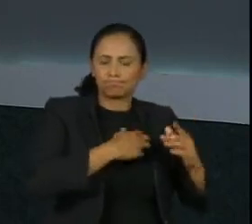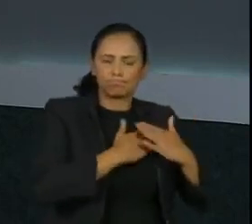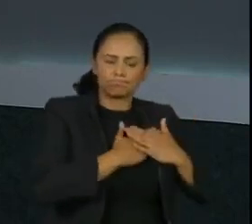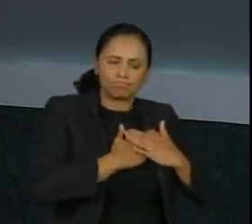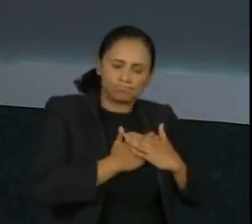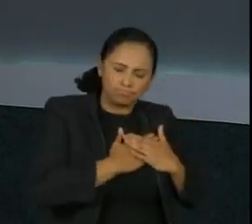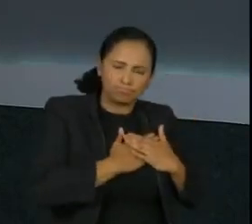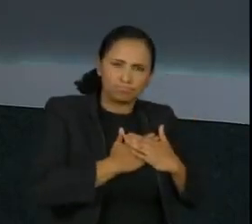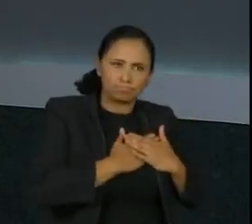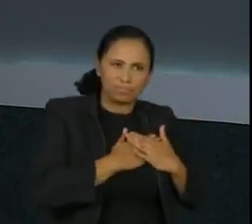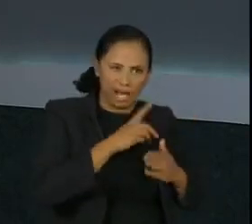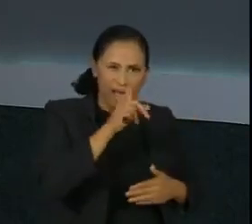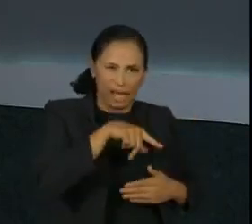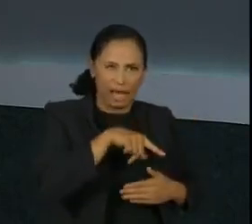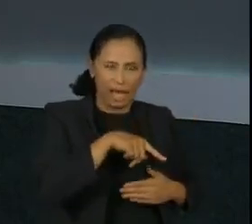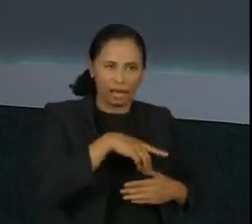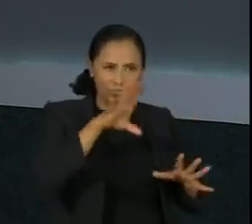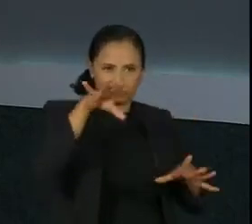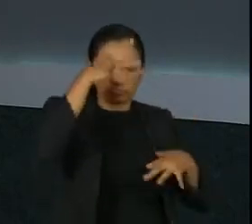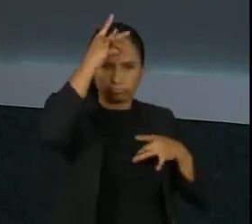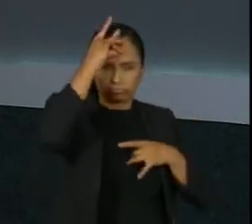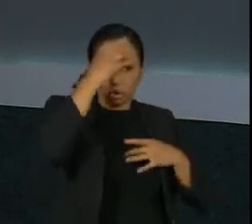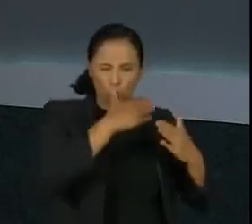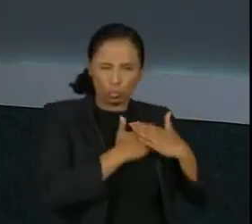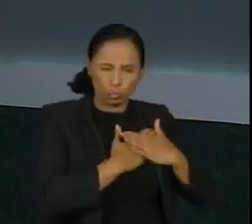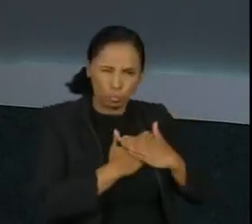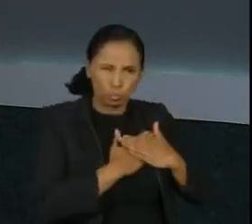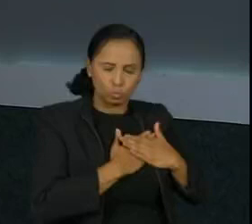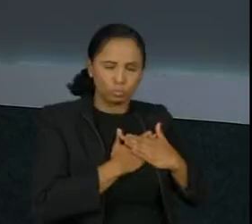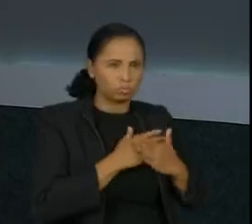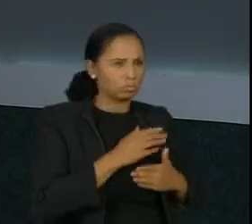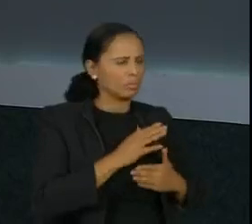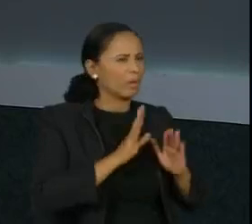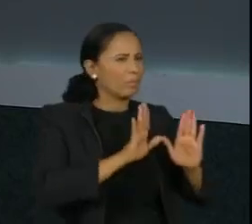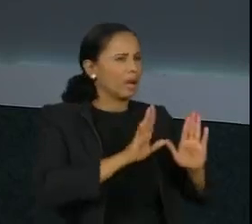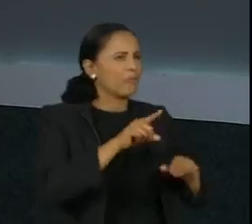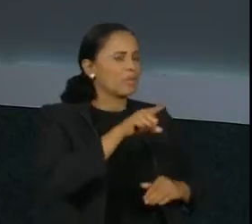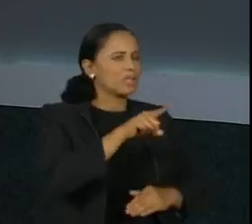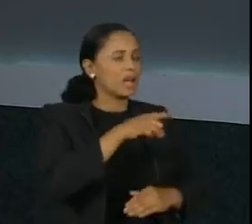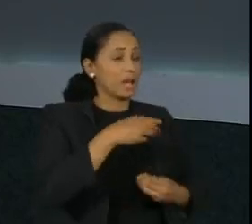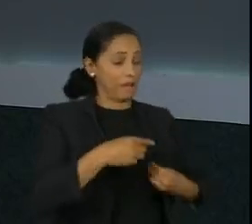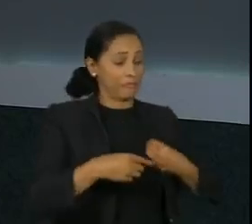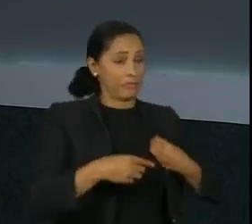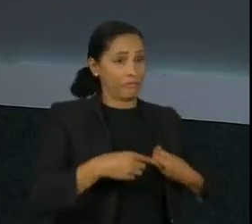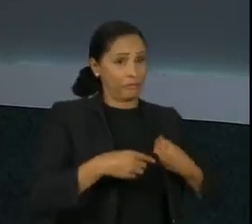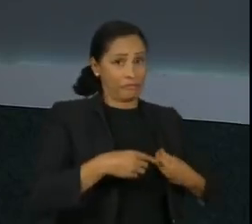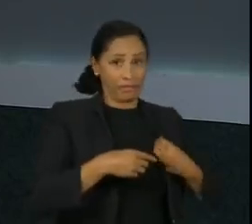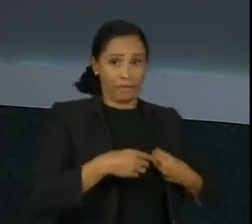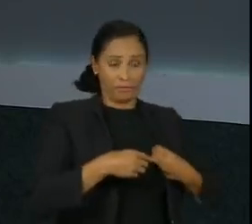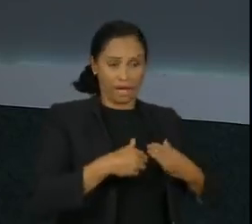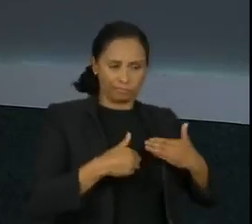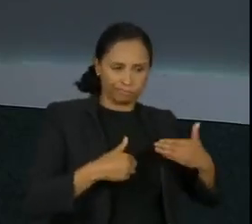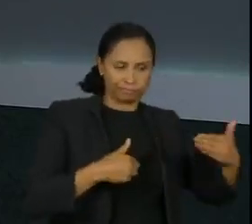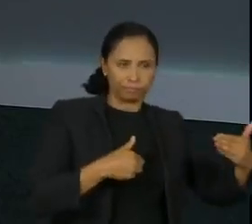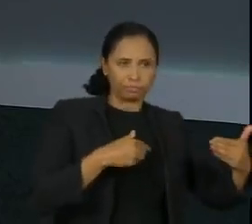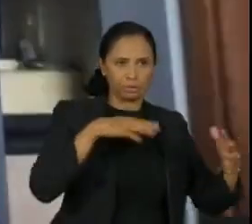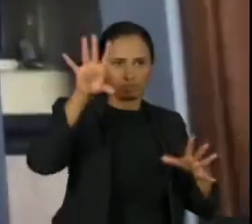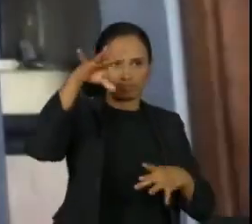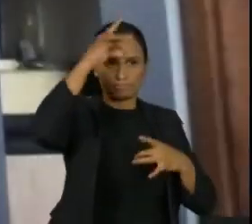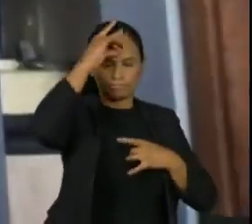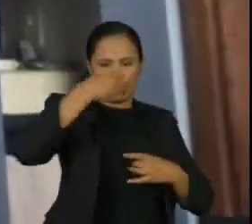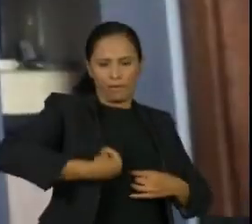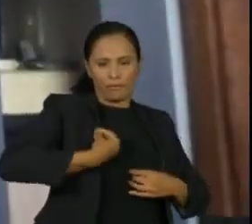luto. Como essas duas vivências, a sua e a da personagem, estão presentes no